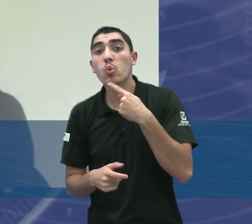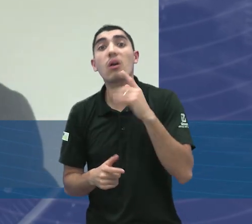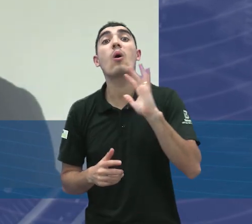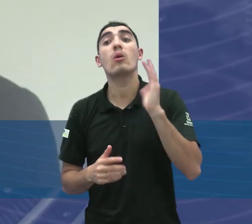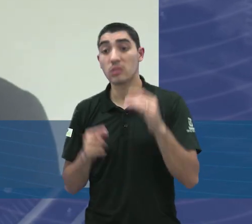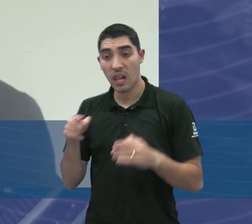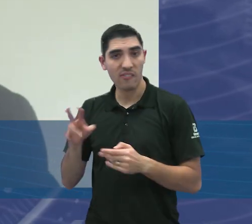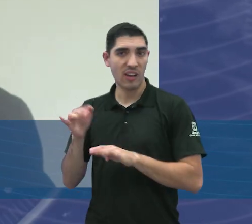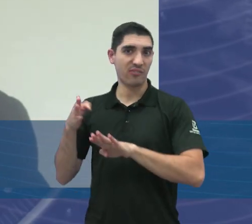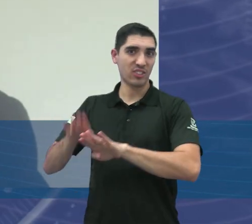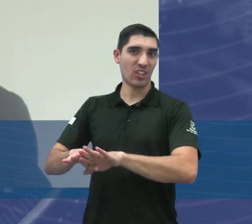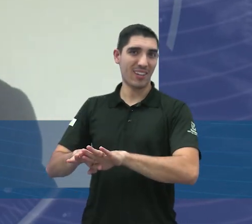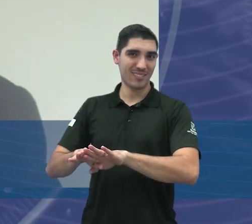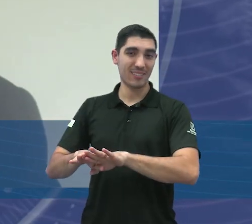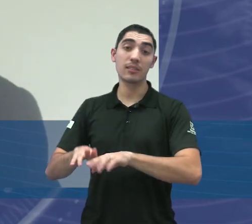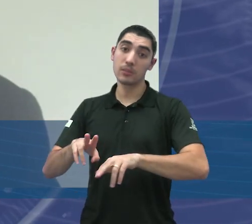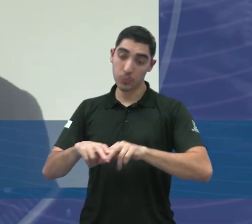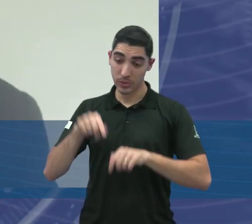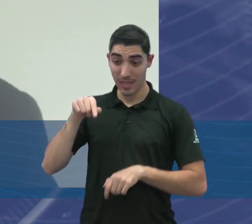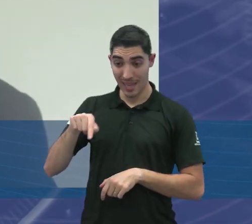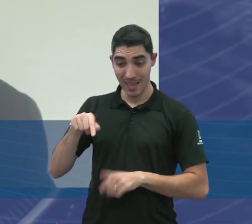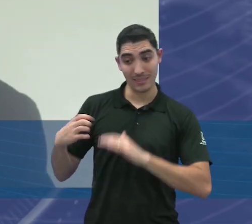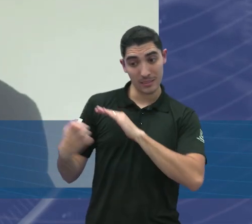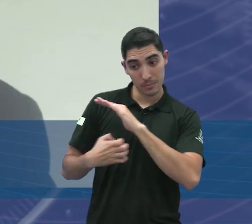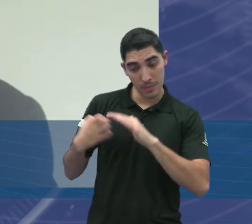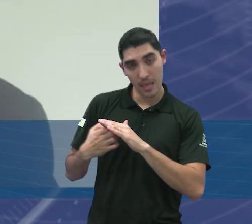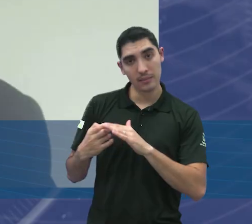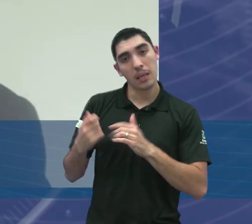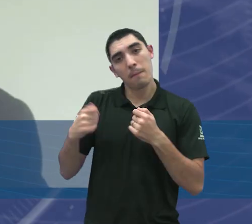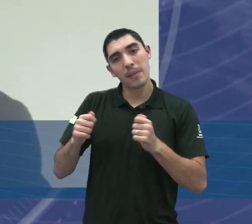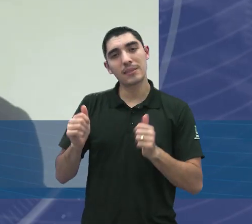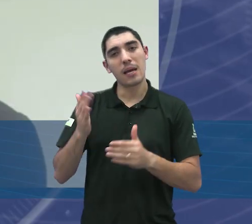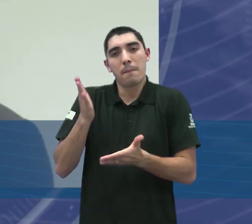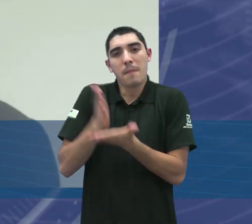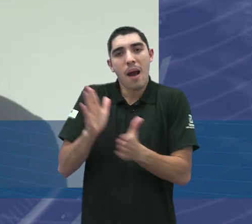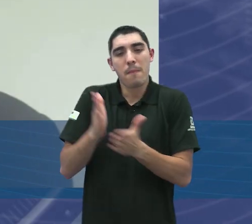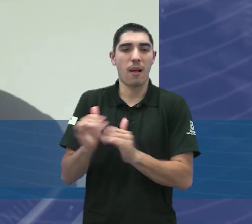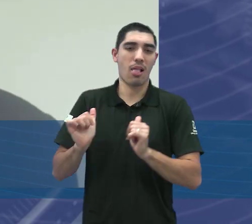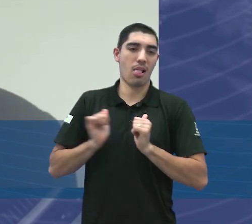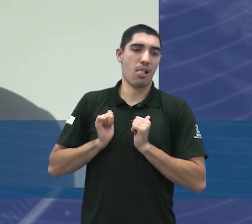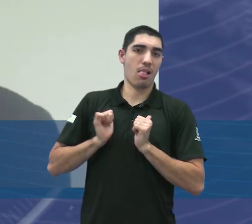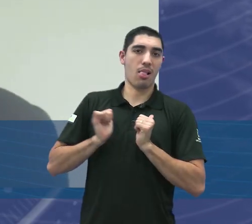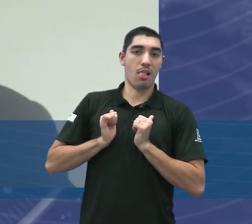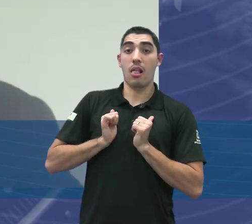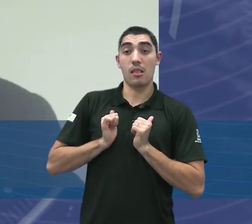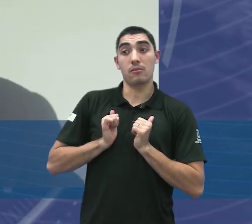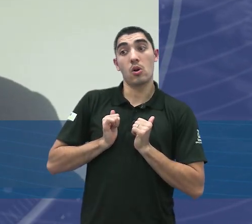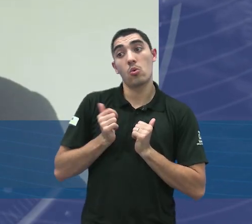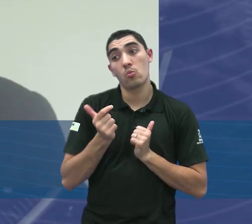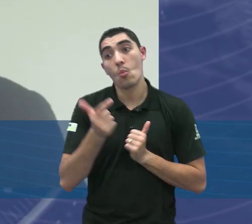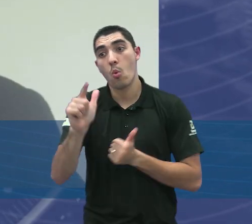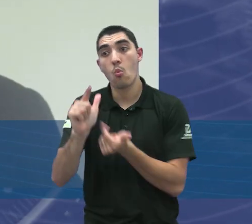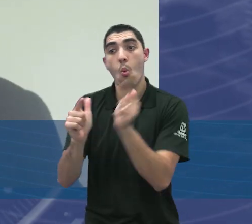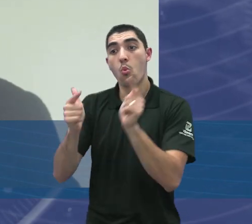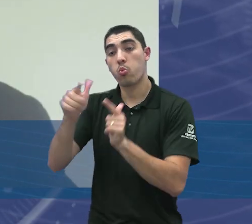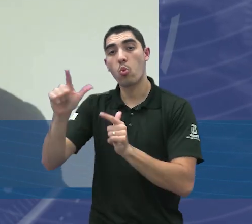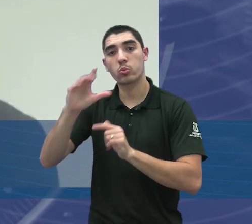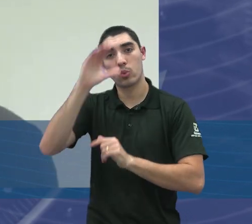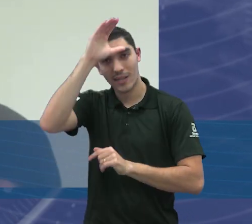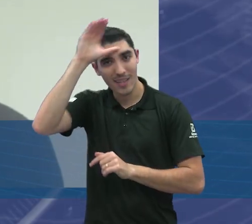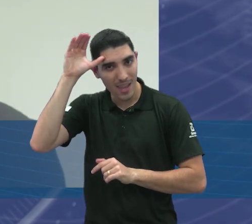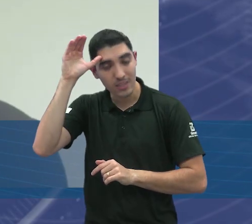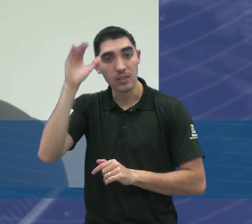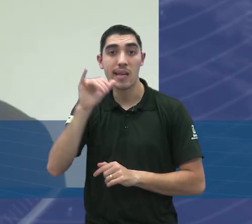Então, obriga a ela sair da zona de conforto, isso é que eu chamo, né? Eu acho que o Brasil, que os Estados Unidos, tem muito